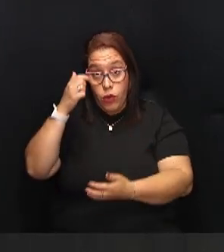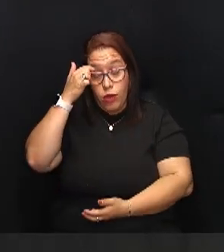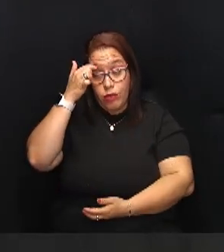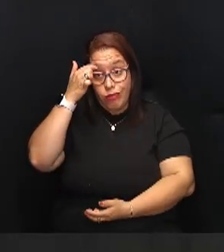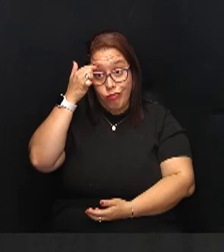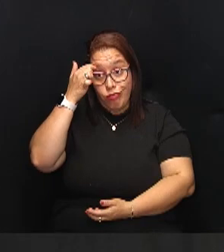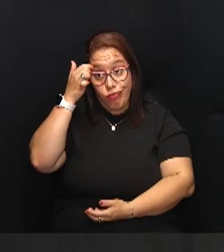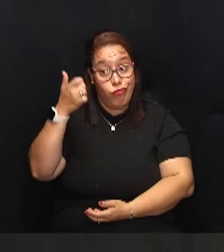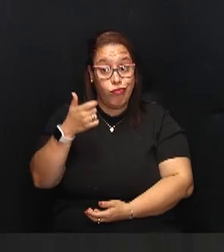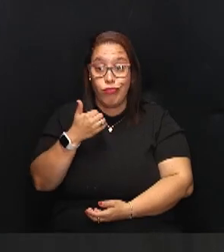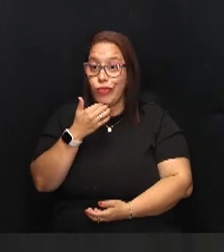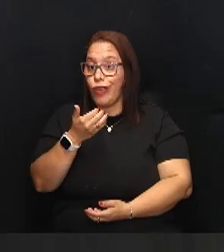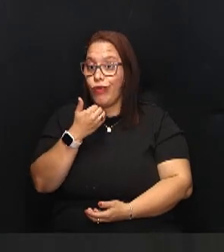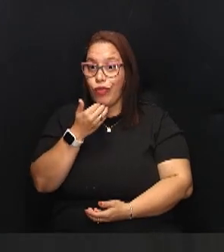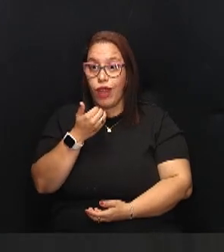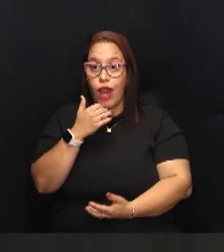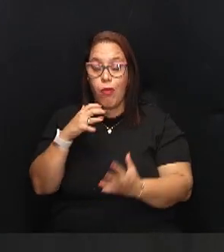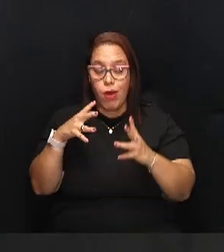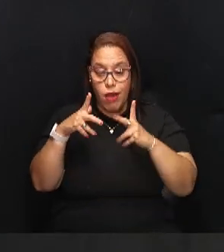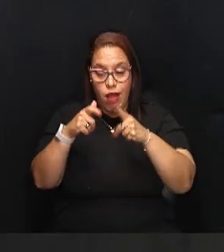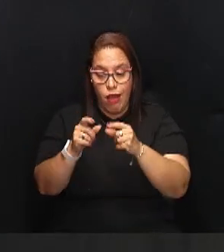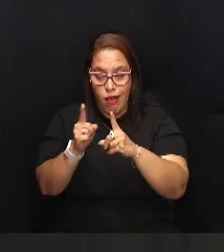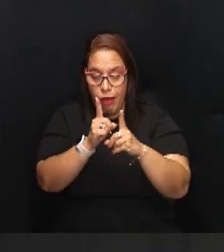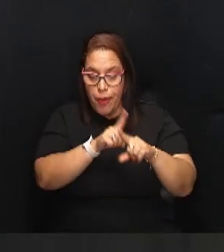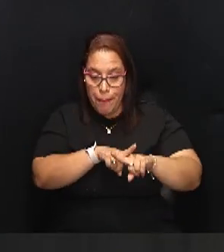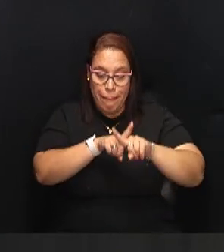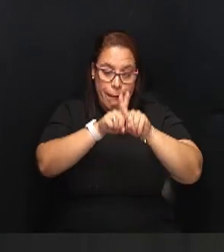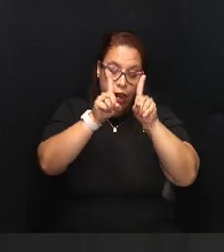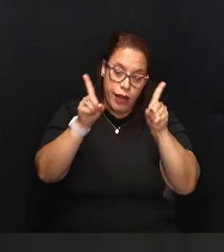né? Não dá para atender a todos, mas eu acho que